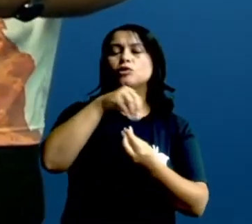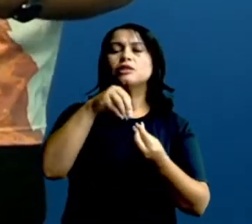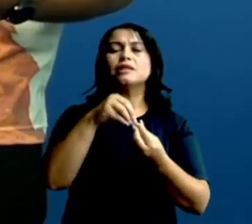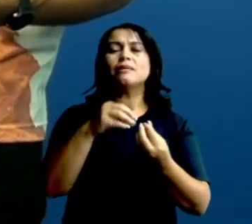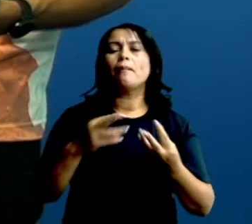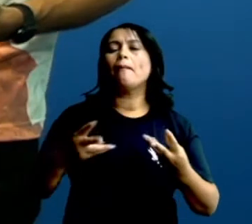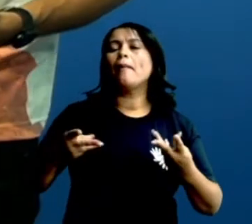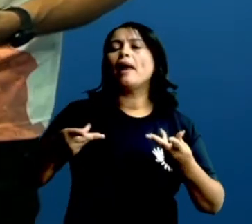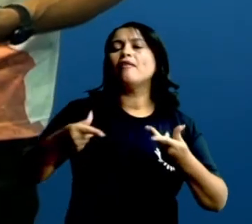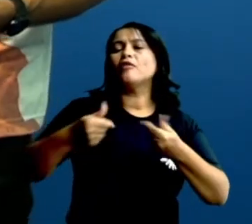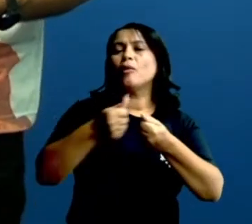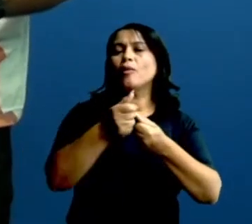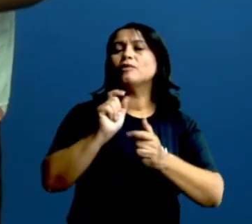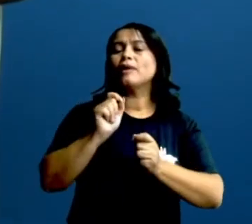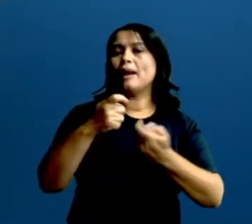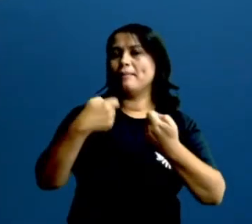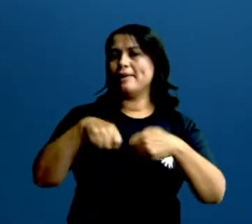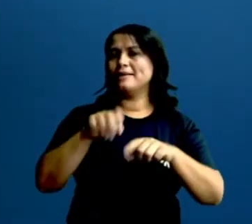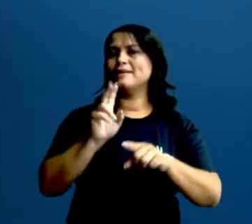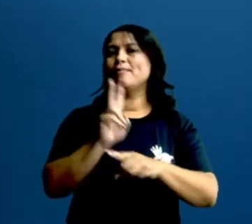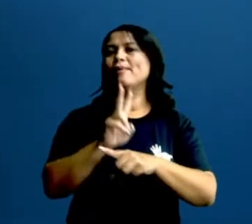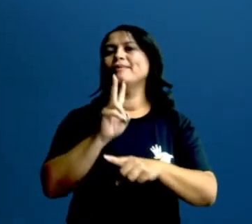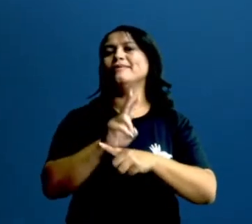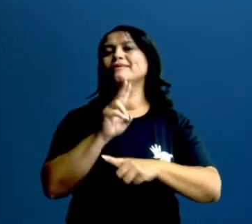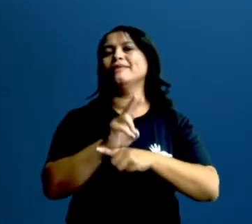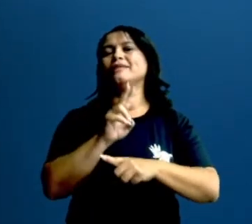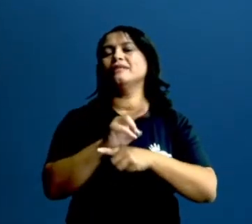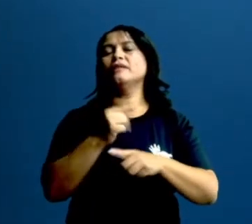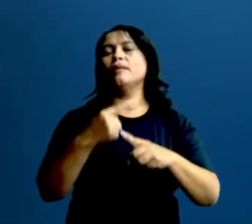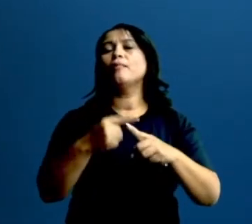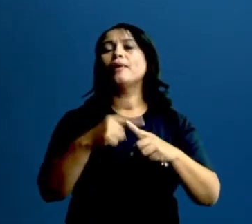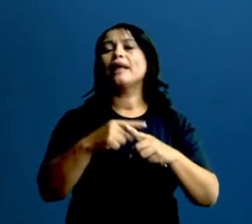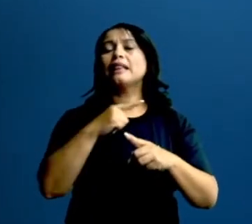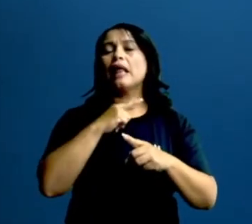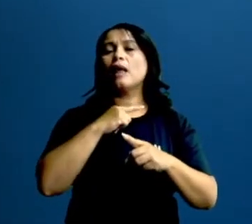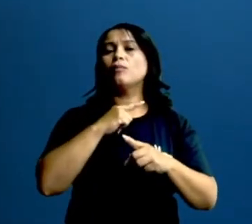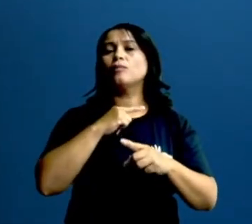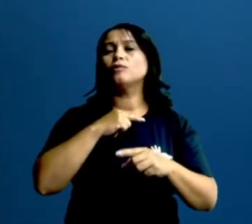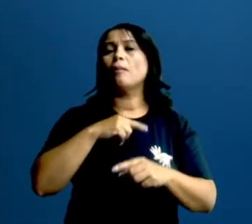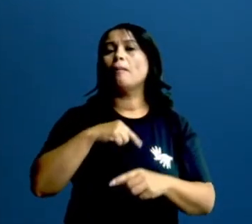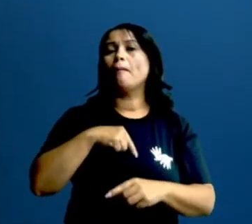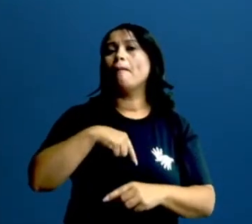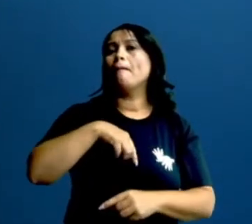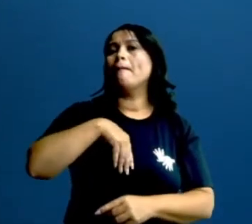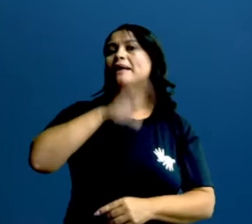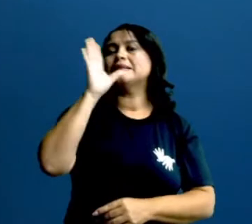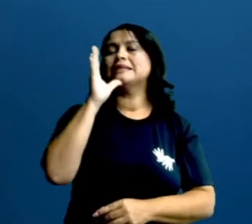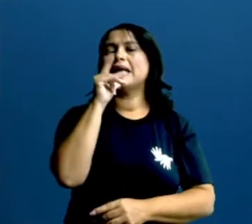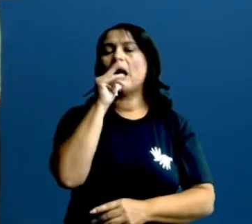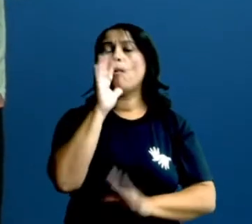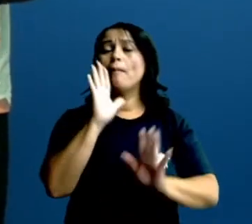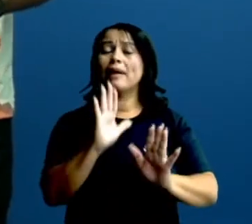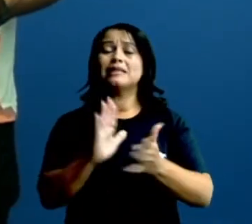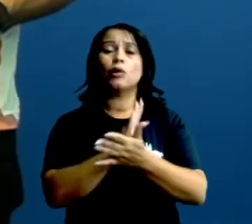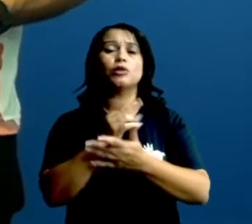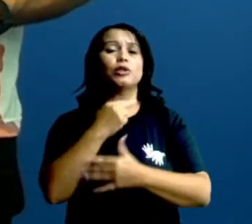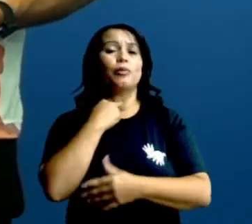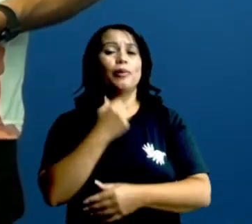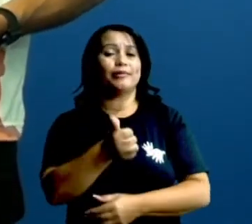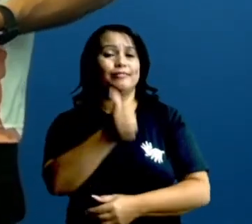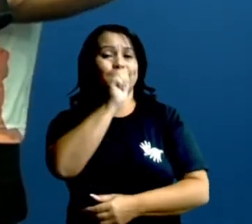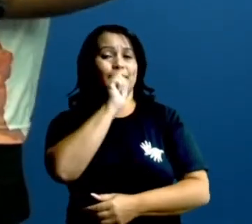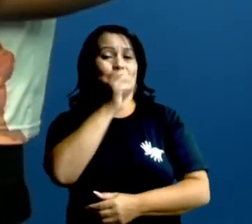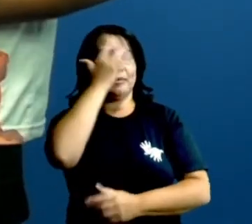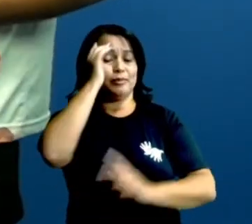preciosa, ela precisa de fato ser conservada, ser protegida, porque apesar de termos muita água, ela não é própria para consumo direto pelos